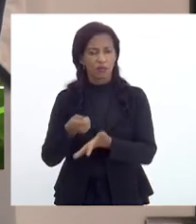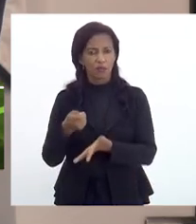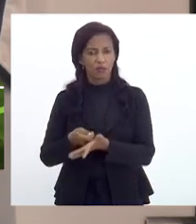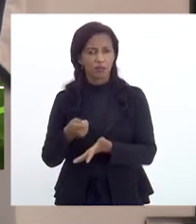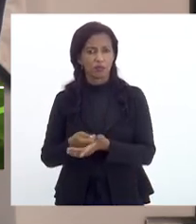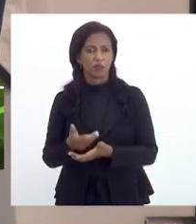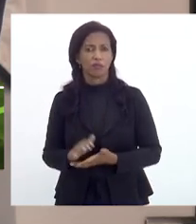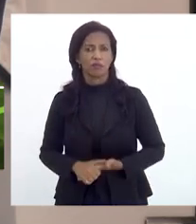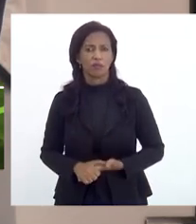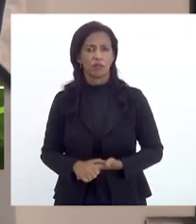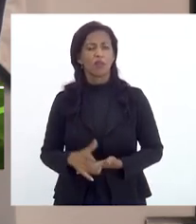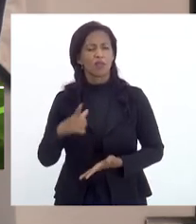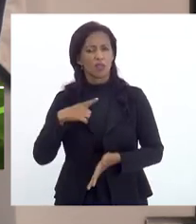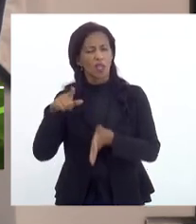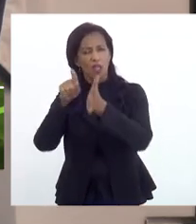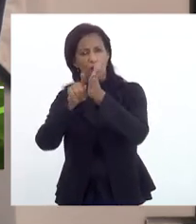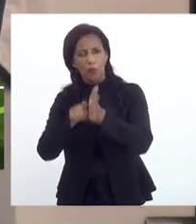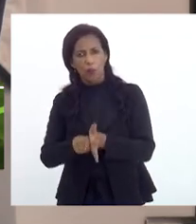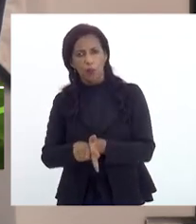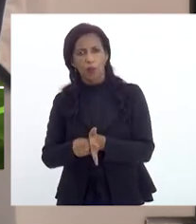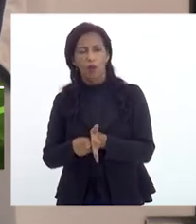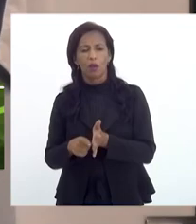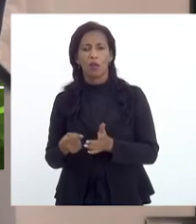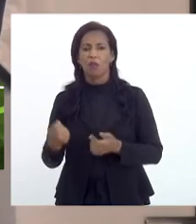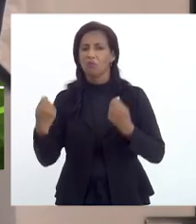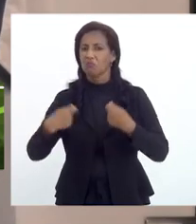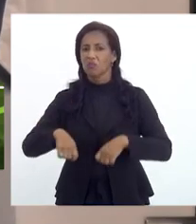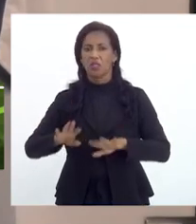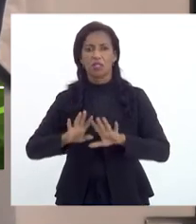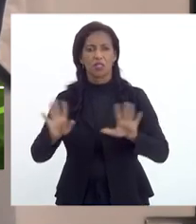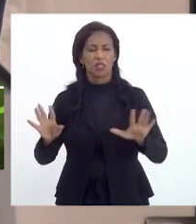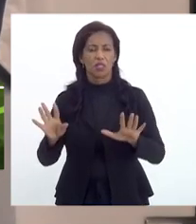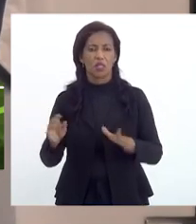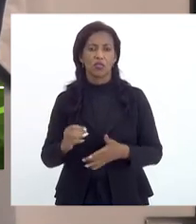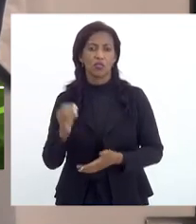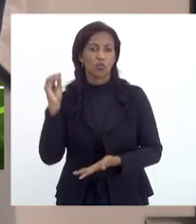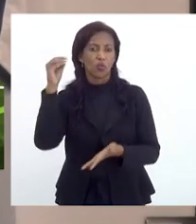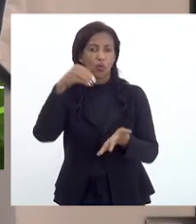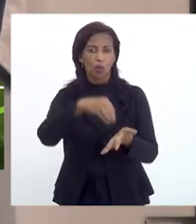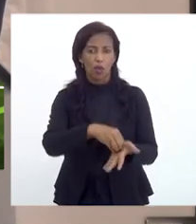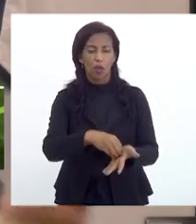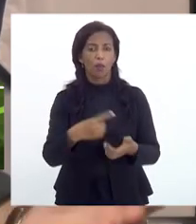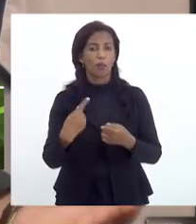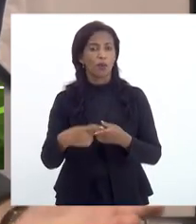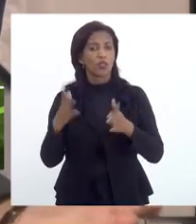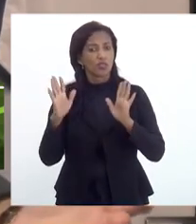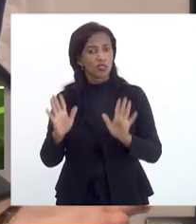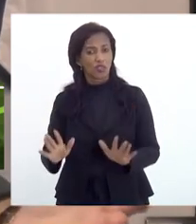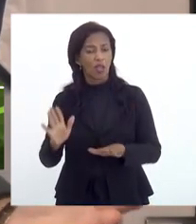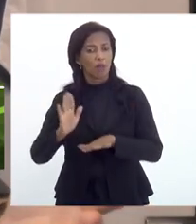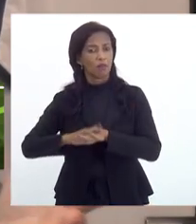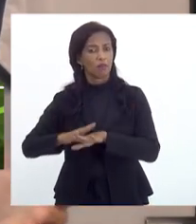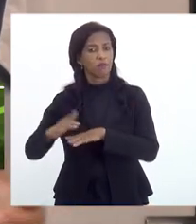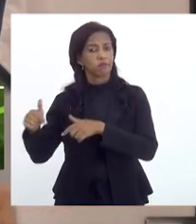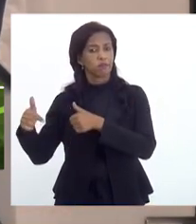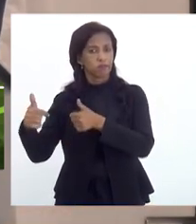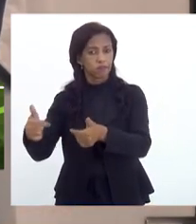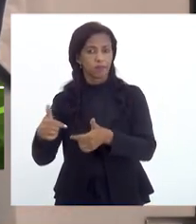Faz essas auditorias Ou a gente não teria necessidade De colocar Porque efetivamente É a função deles